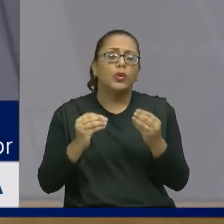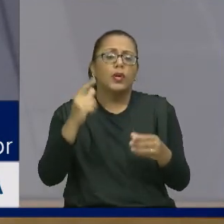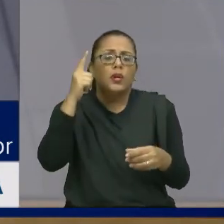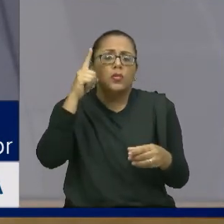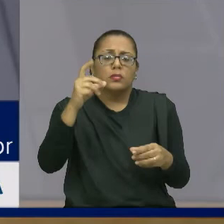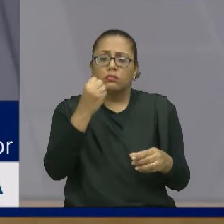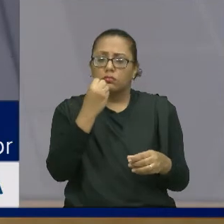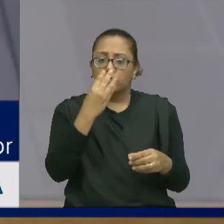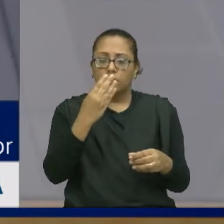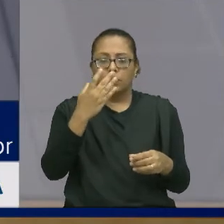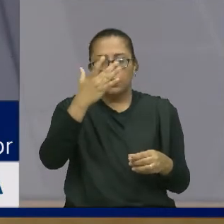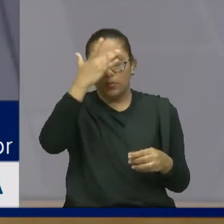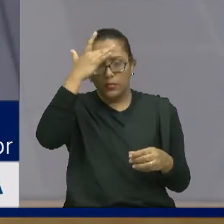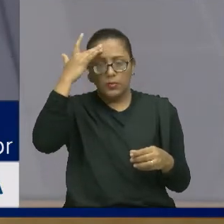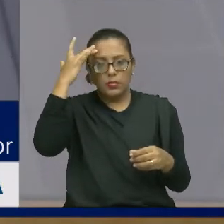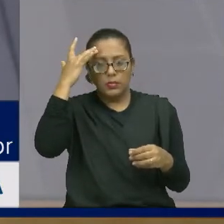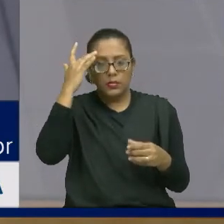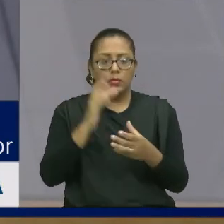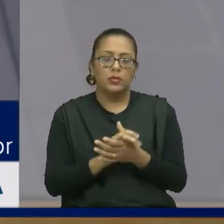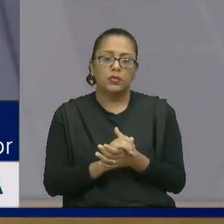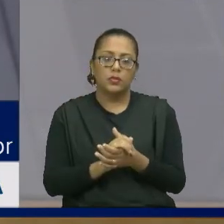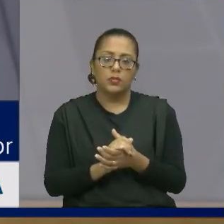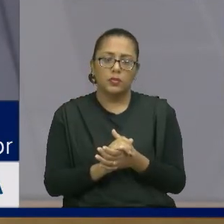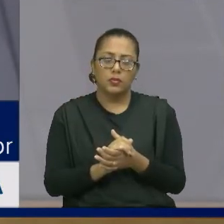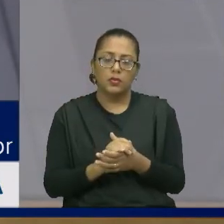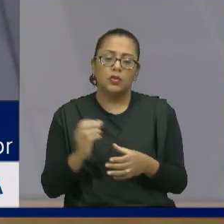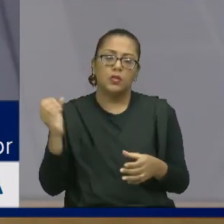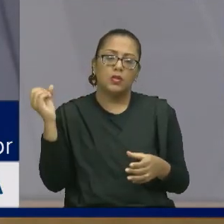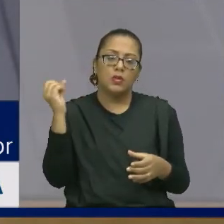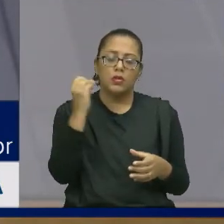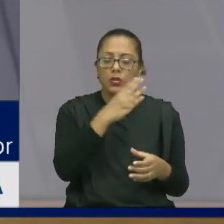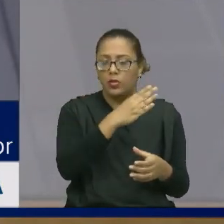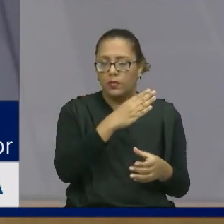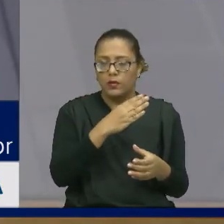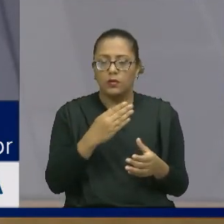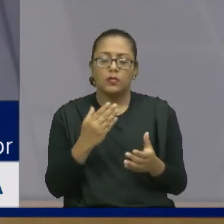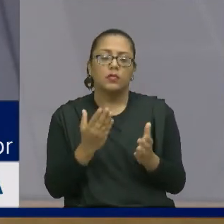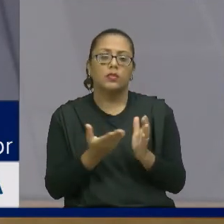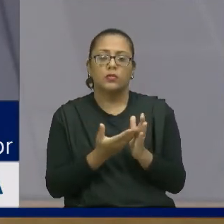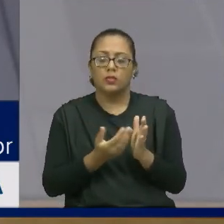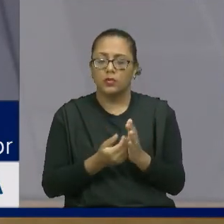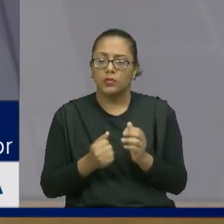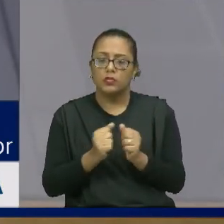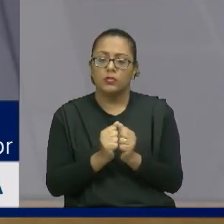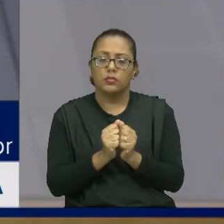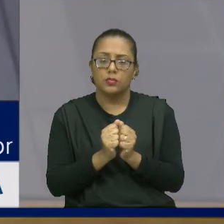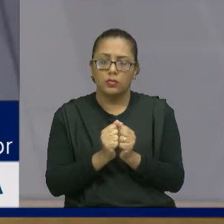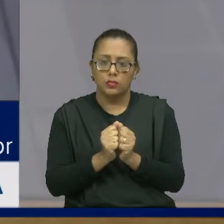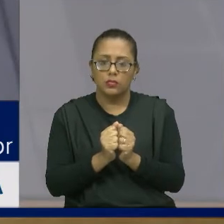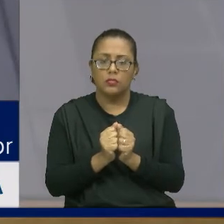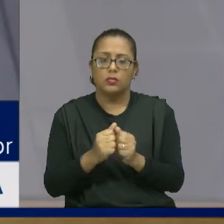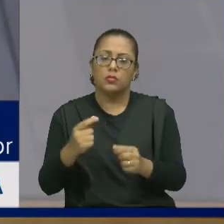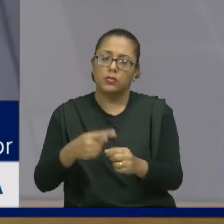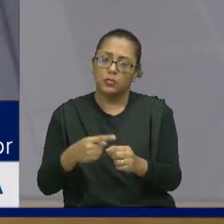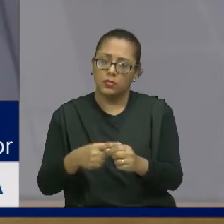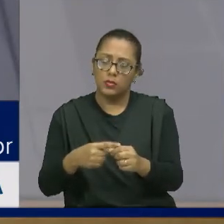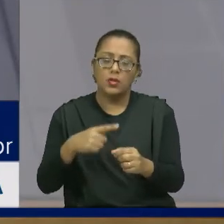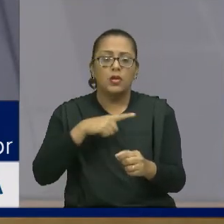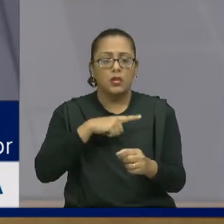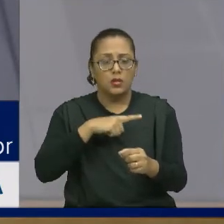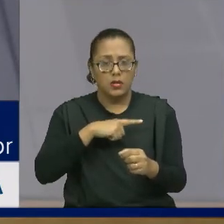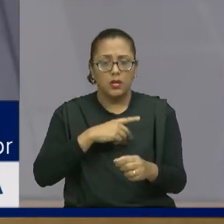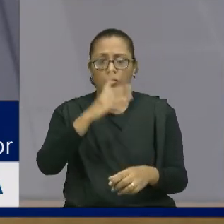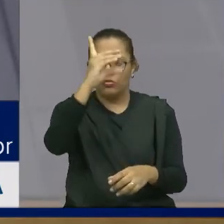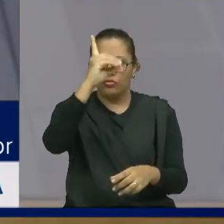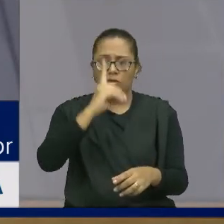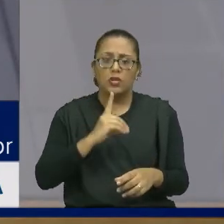ajustes supracitados, a nova estrutura da Junta Municipal ficará mais robusta, garantindo o direito